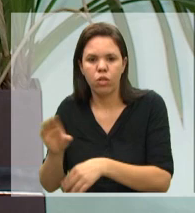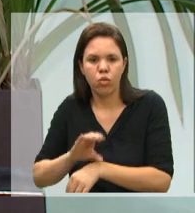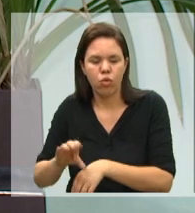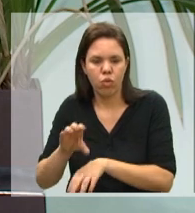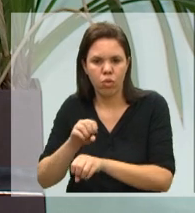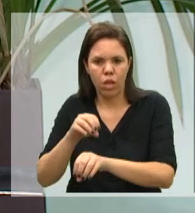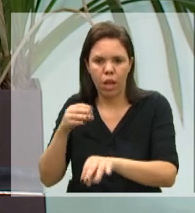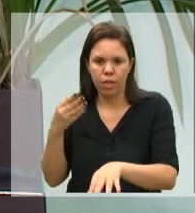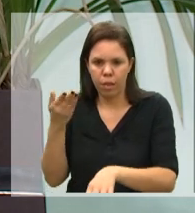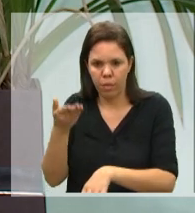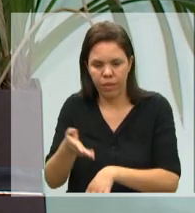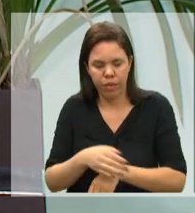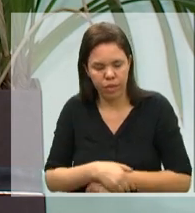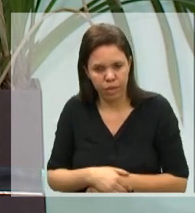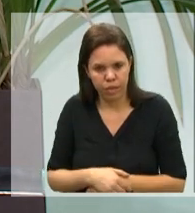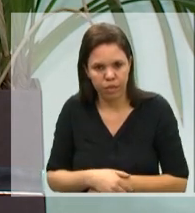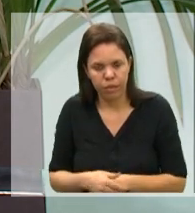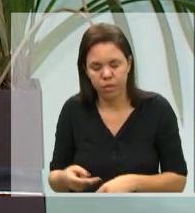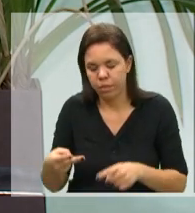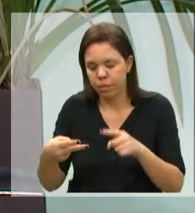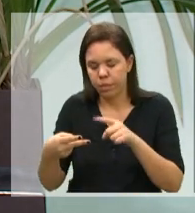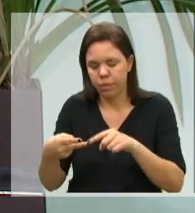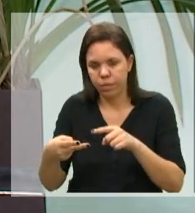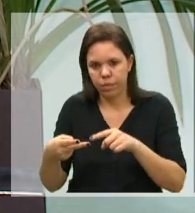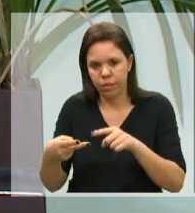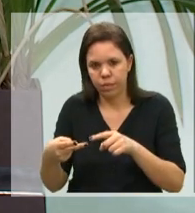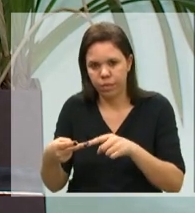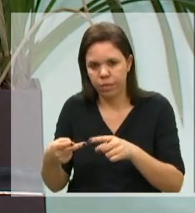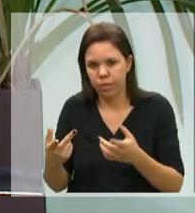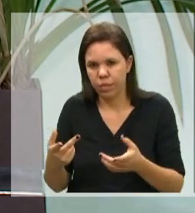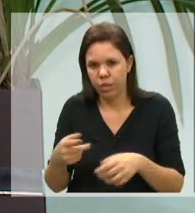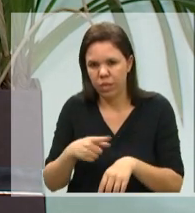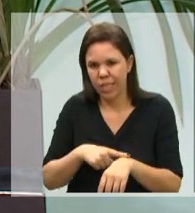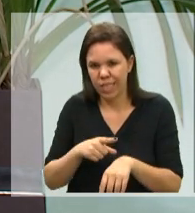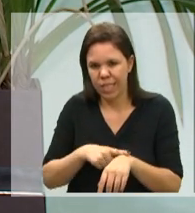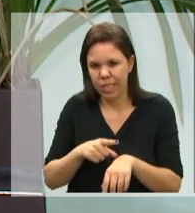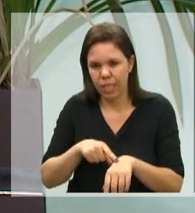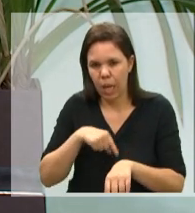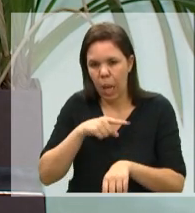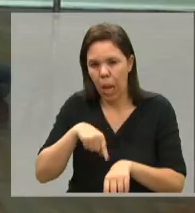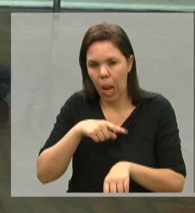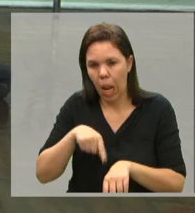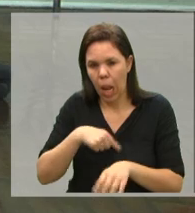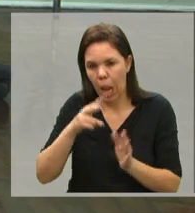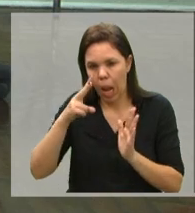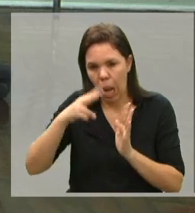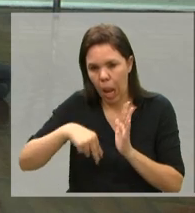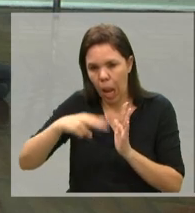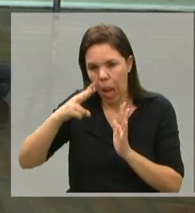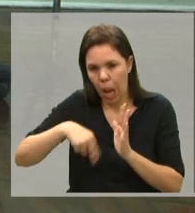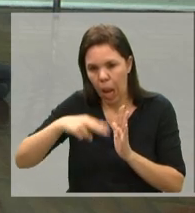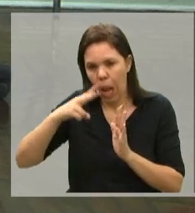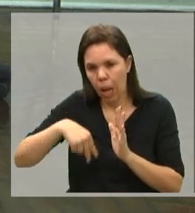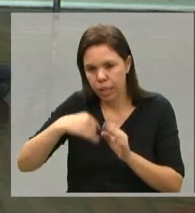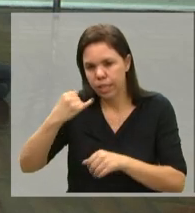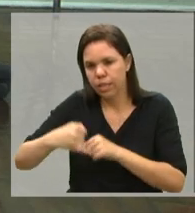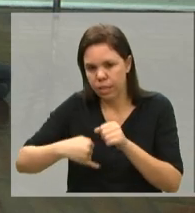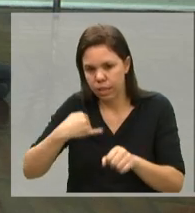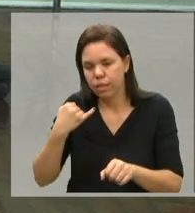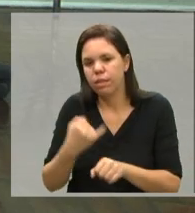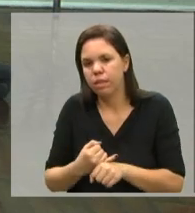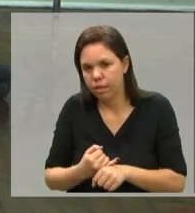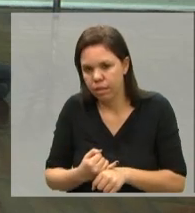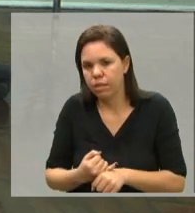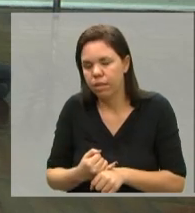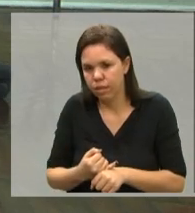EAD para você? Em segundo lugar, gaste um bocado de tempo lendo nos sites, etc., mas gaste um